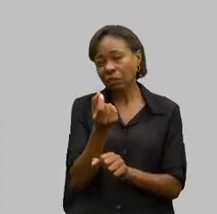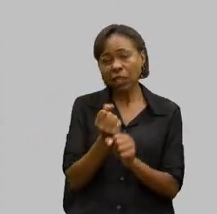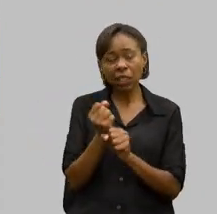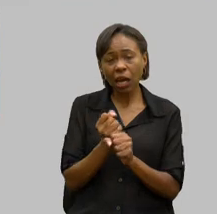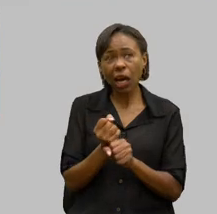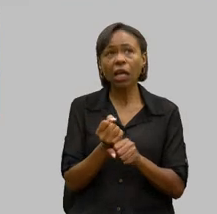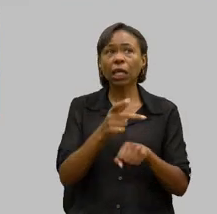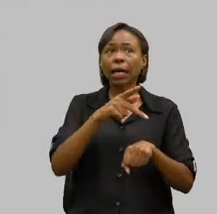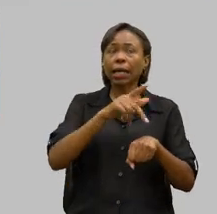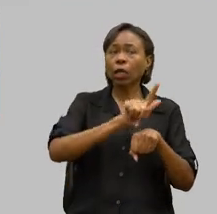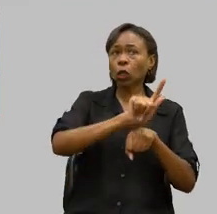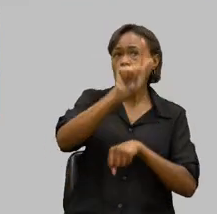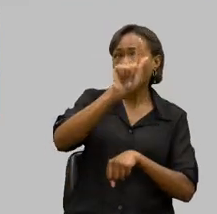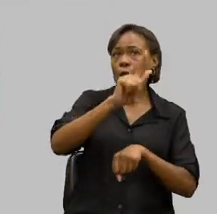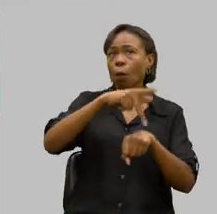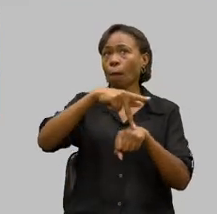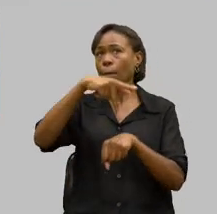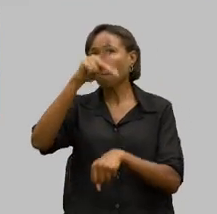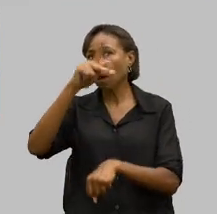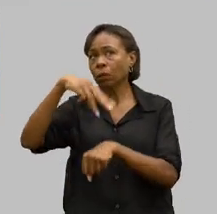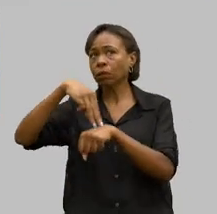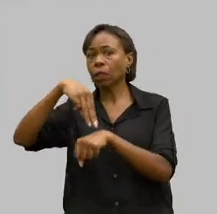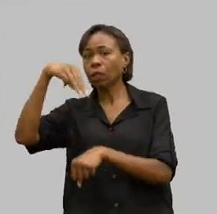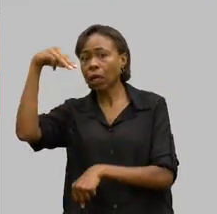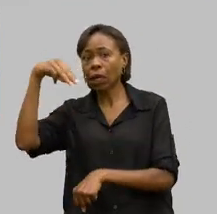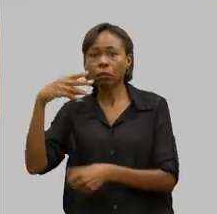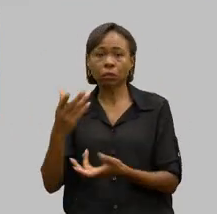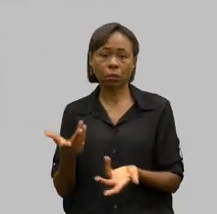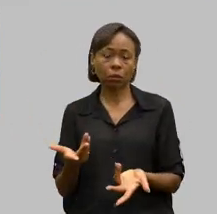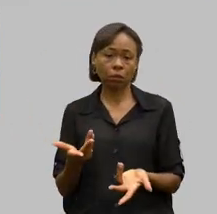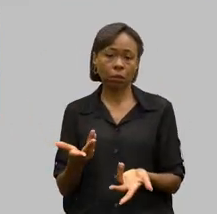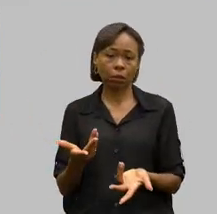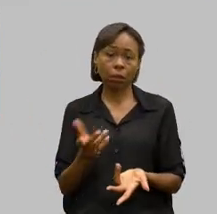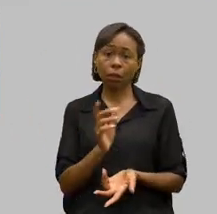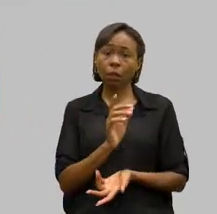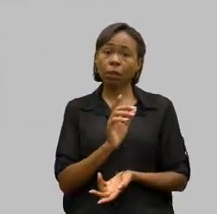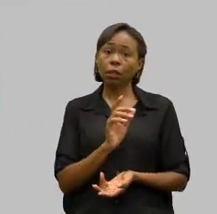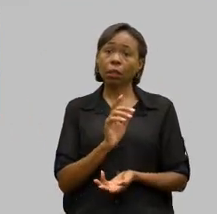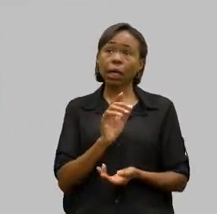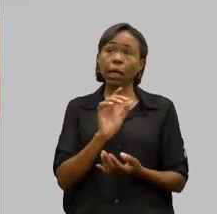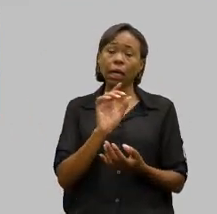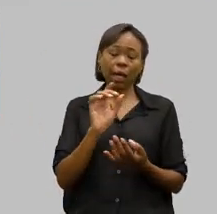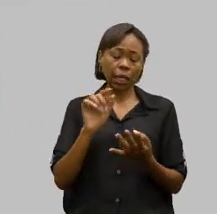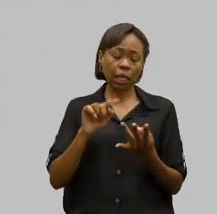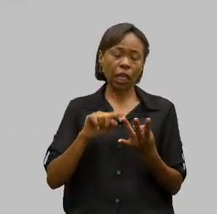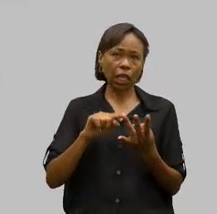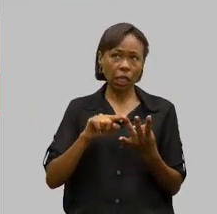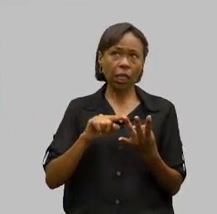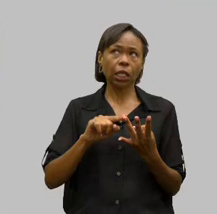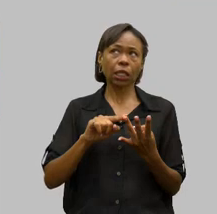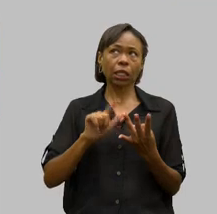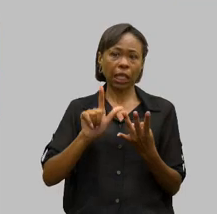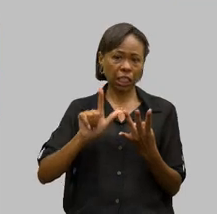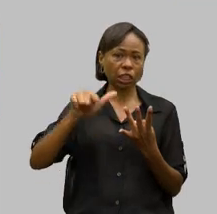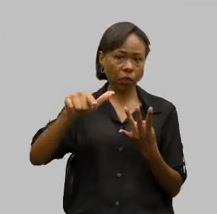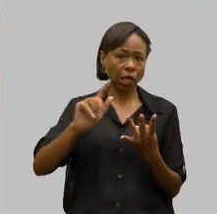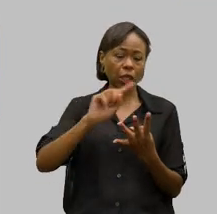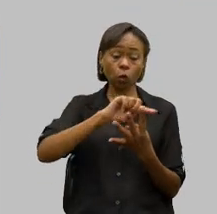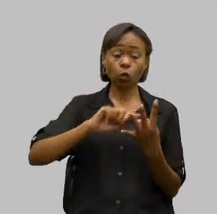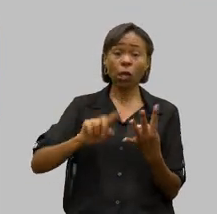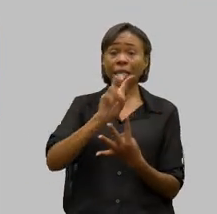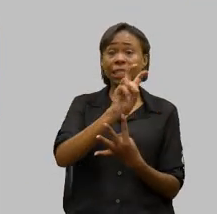certificação, mestrado. Cada uma que eu falei são cinco anos depois do ingresso no Estado.